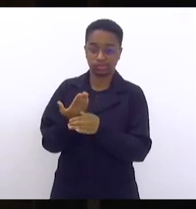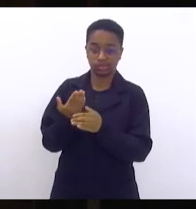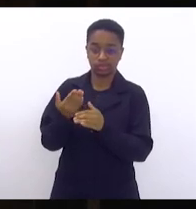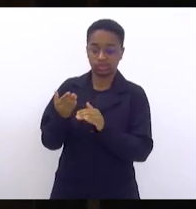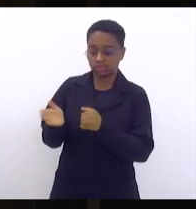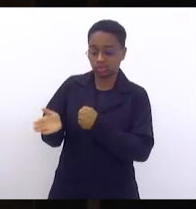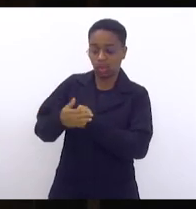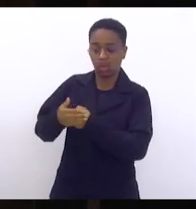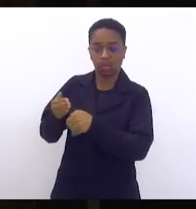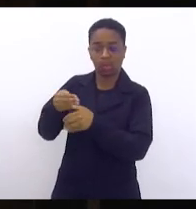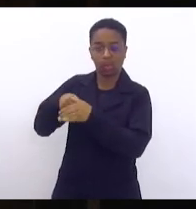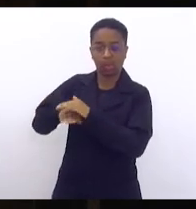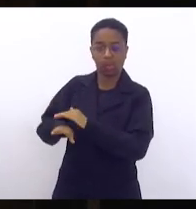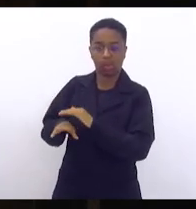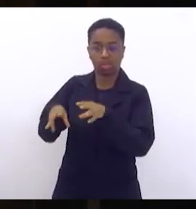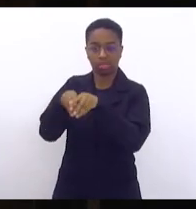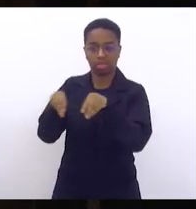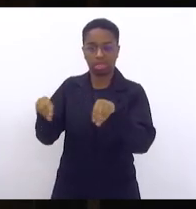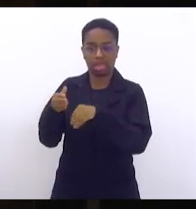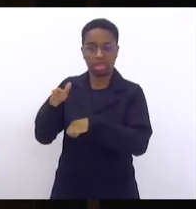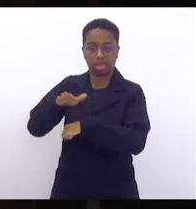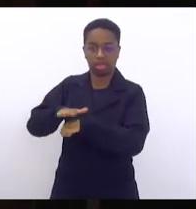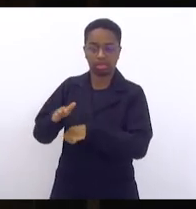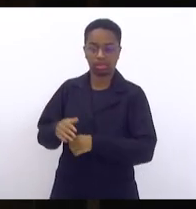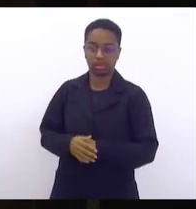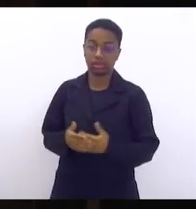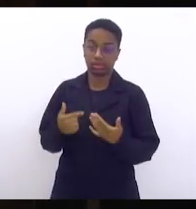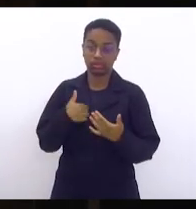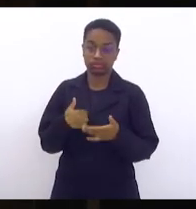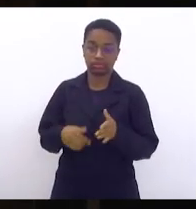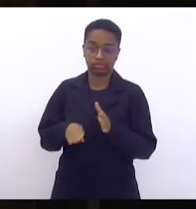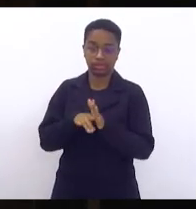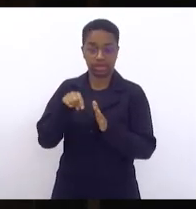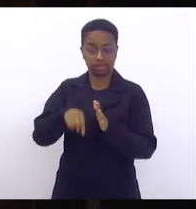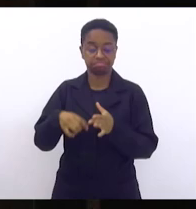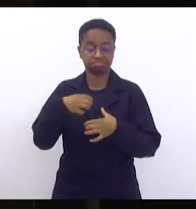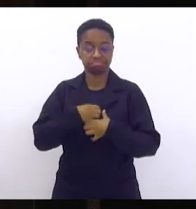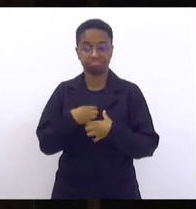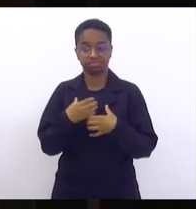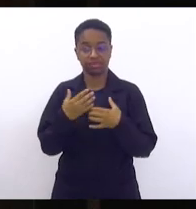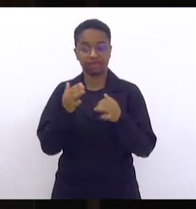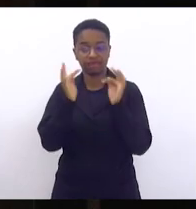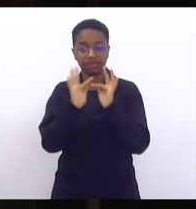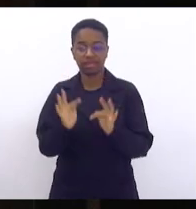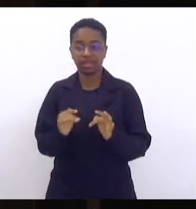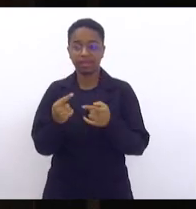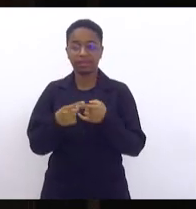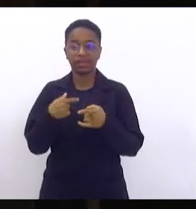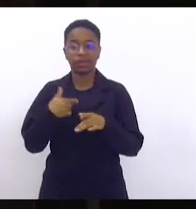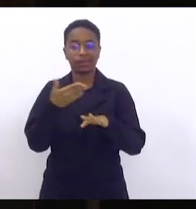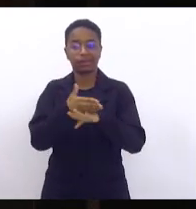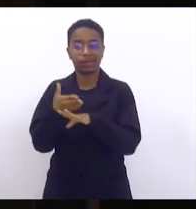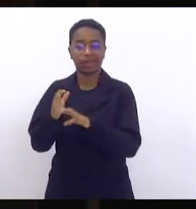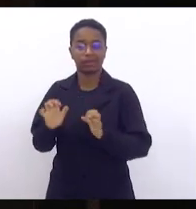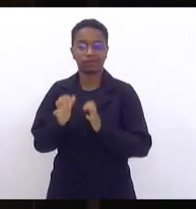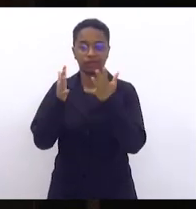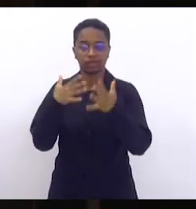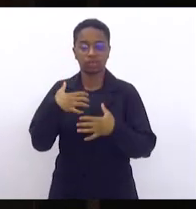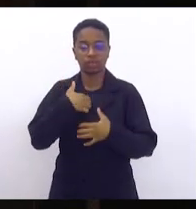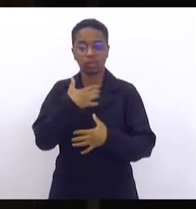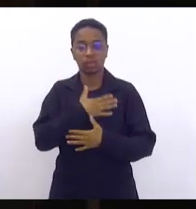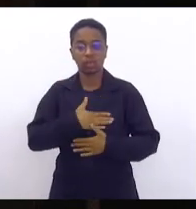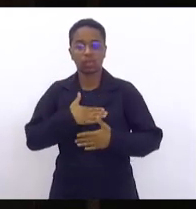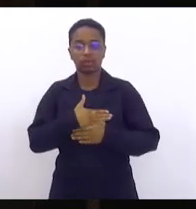parabenizar muito eu já vim aqui fiquei renovado e por isso que eu venho muito nos evento eu gosto de sair renovado das